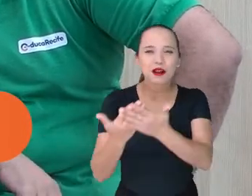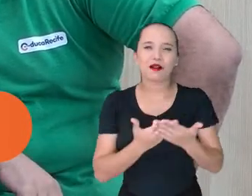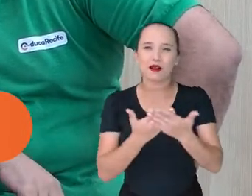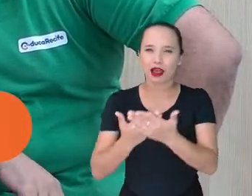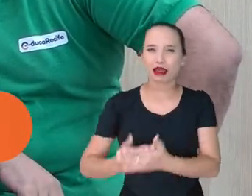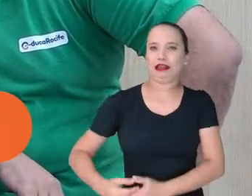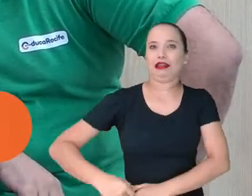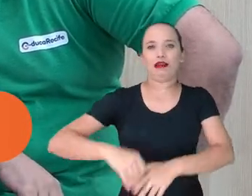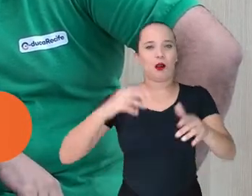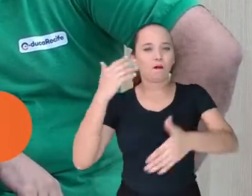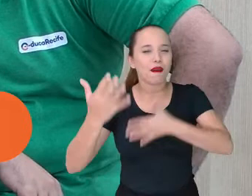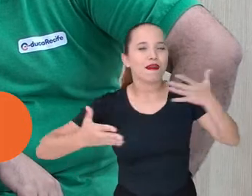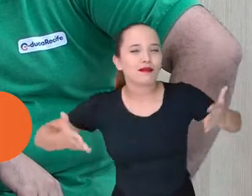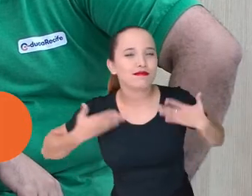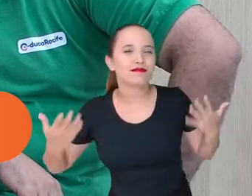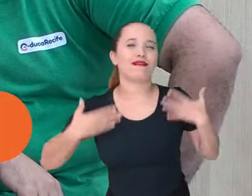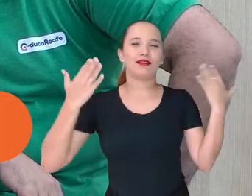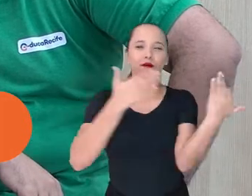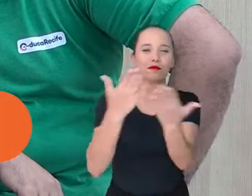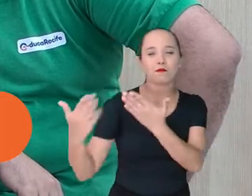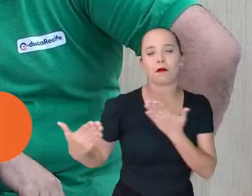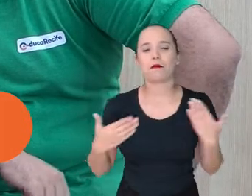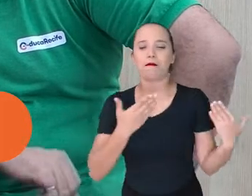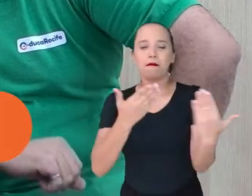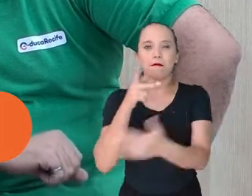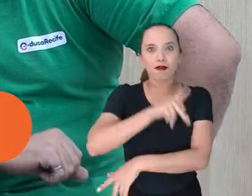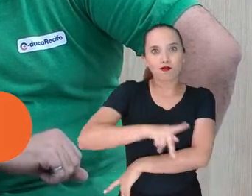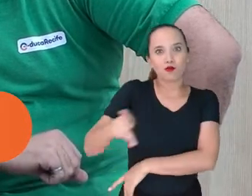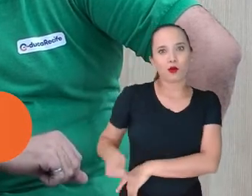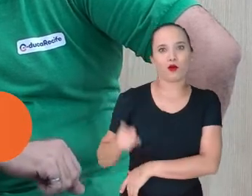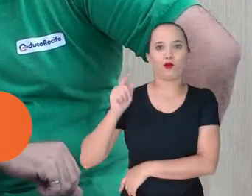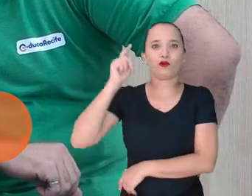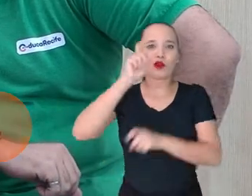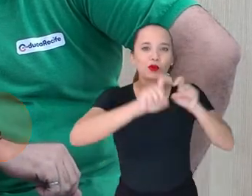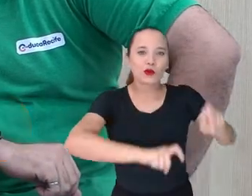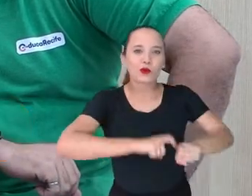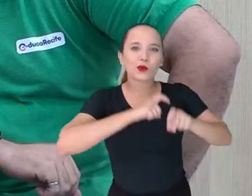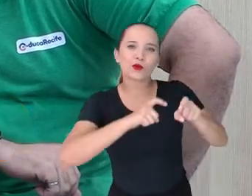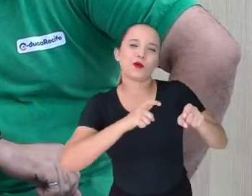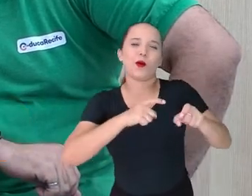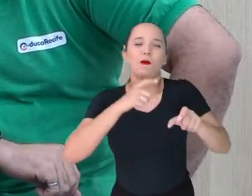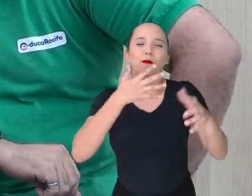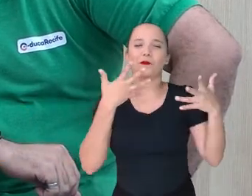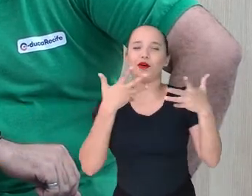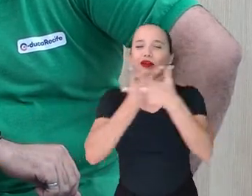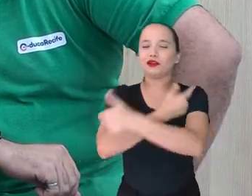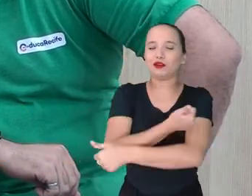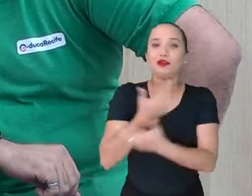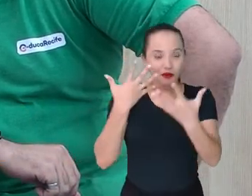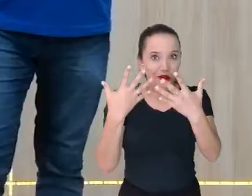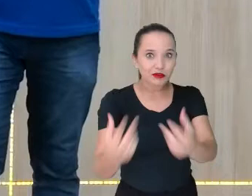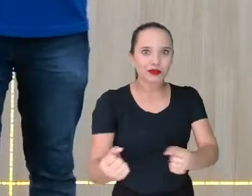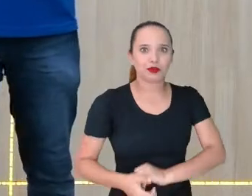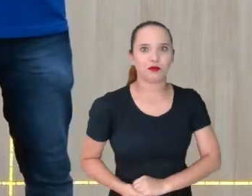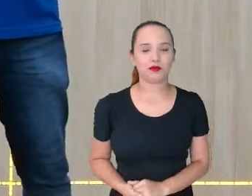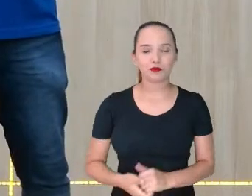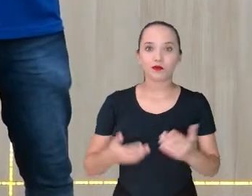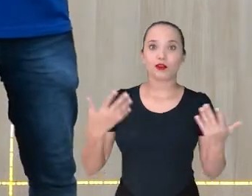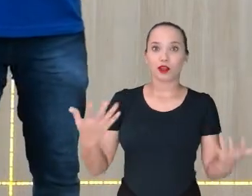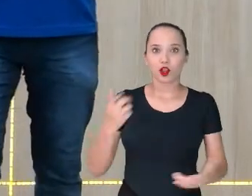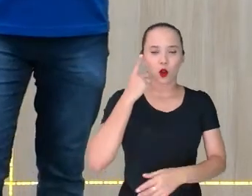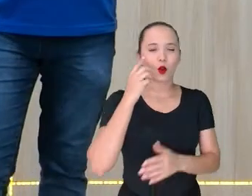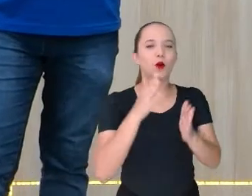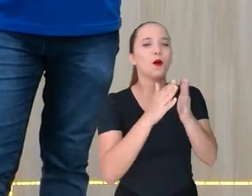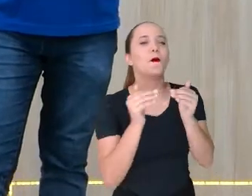bem dinâmica, para bater um papo com o professor Matutinho Lindo. Vamos nessa. Agora aproveita aí, Gilson. Peça pra